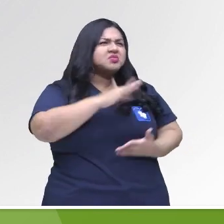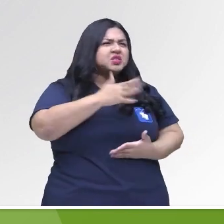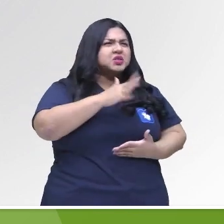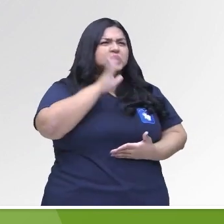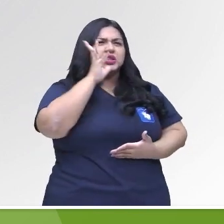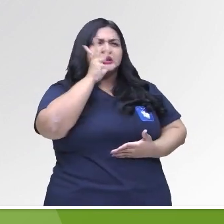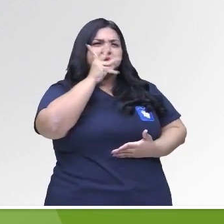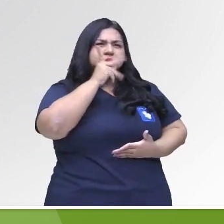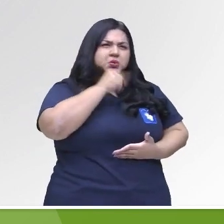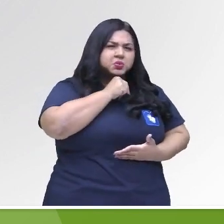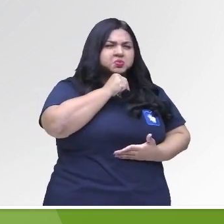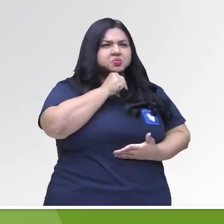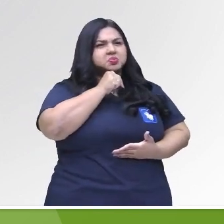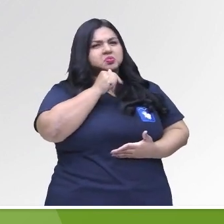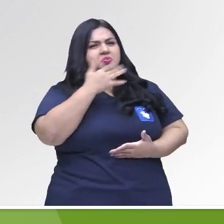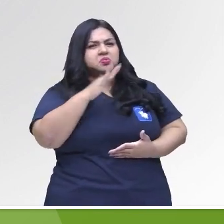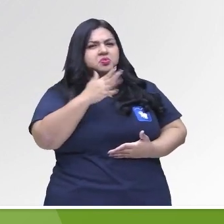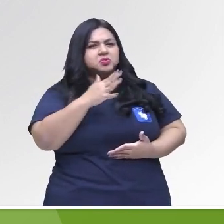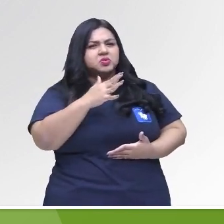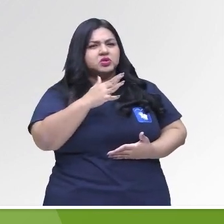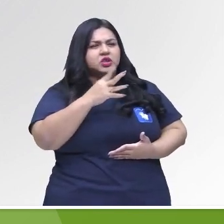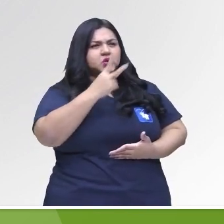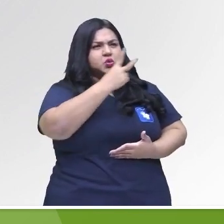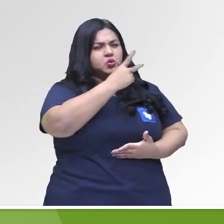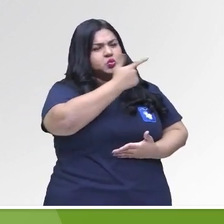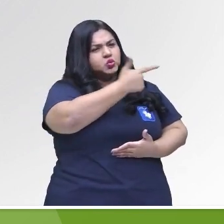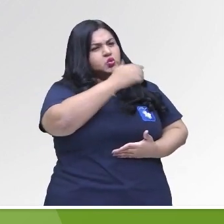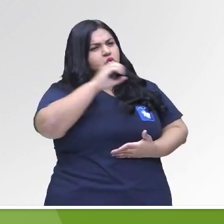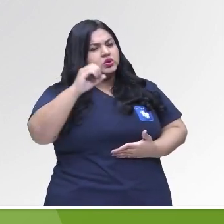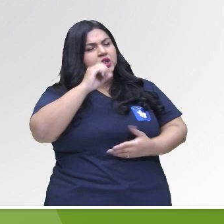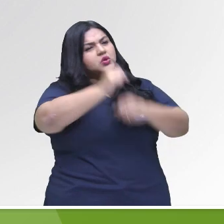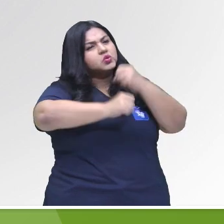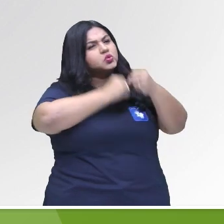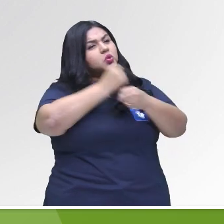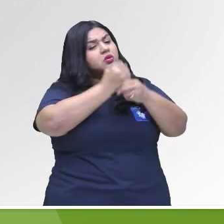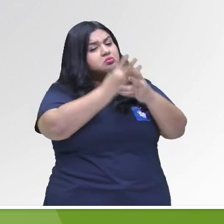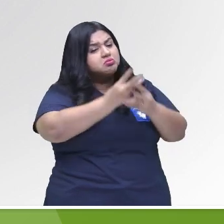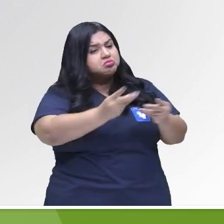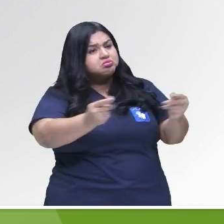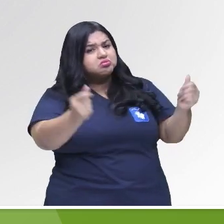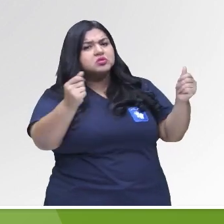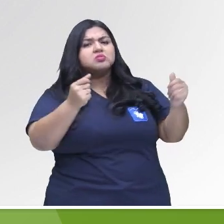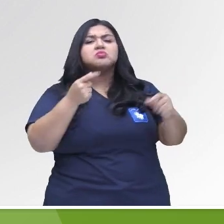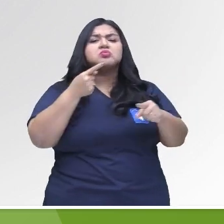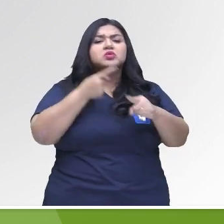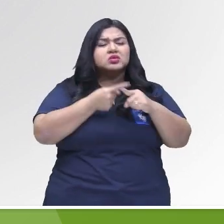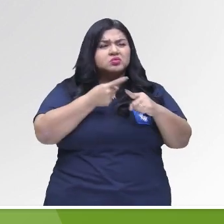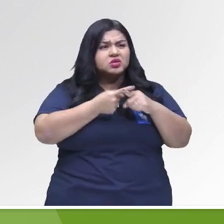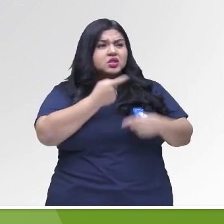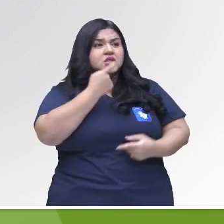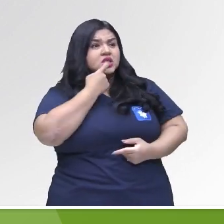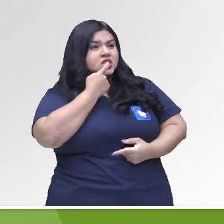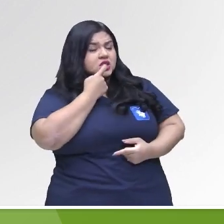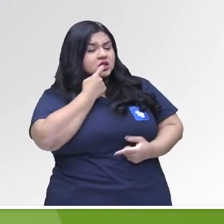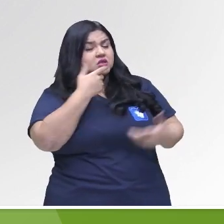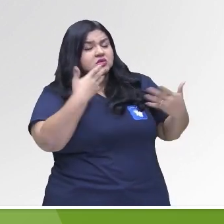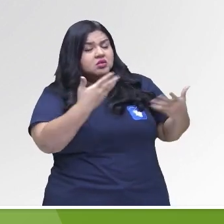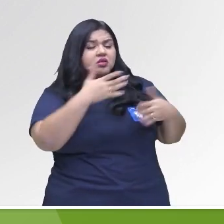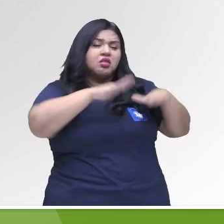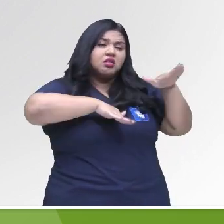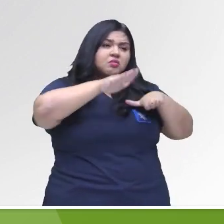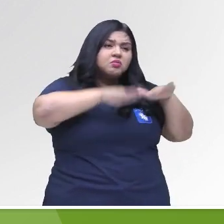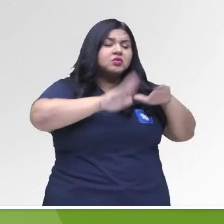pelo menos uns 200 anos para se decompor, porque é plástico, né? Então depende